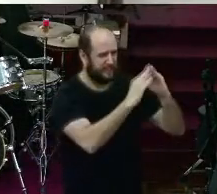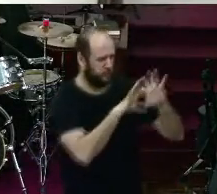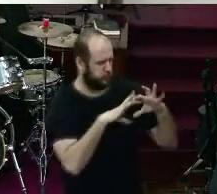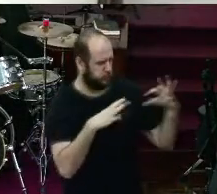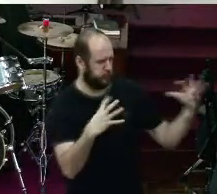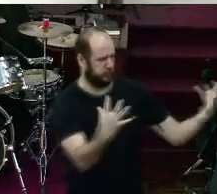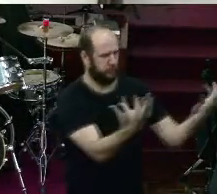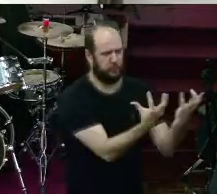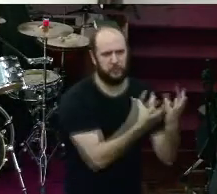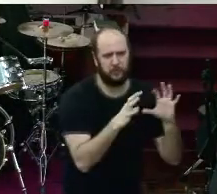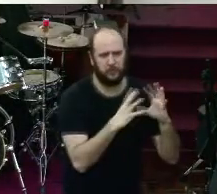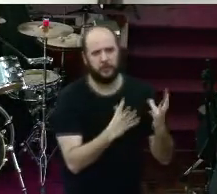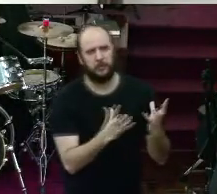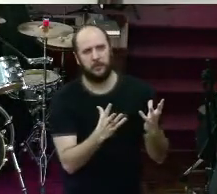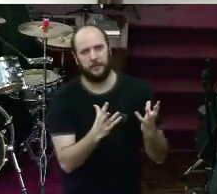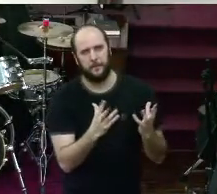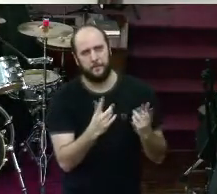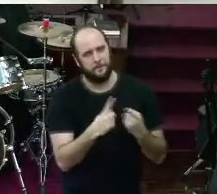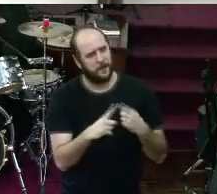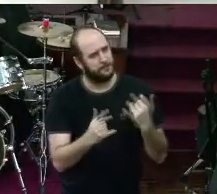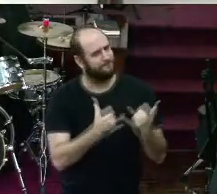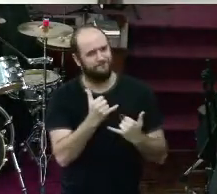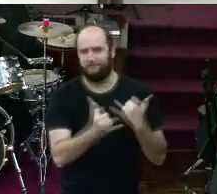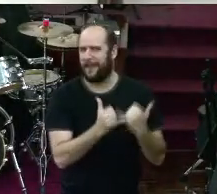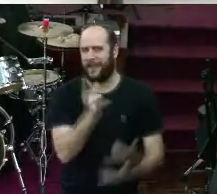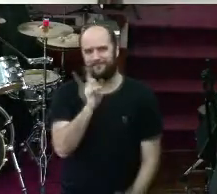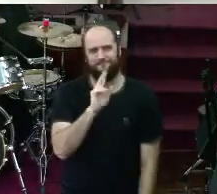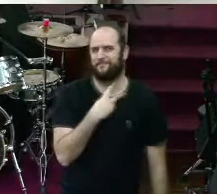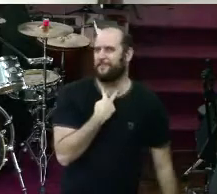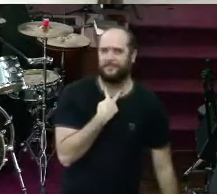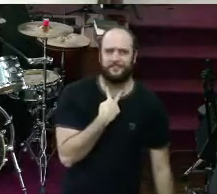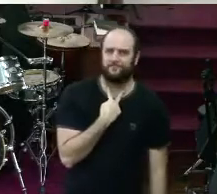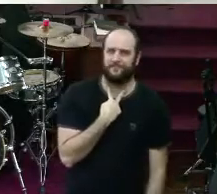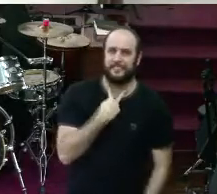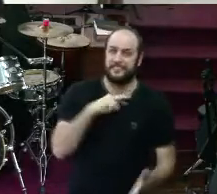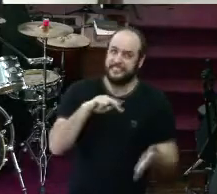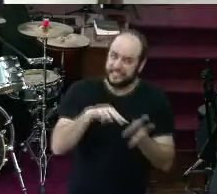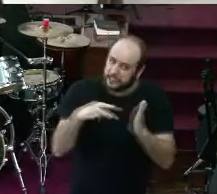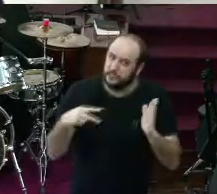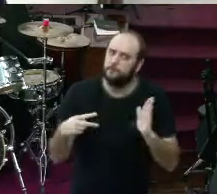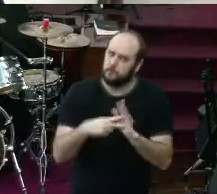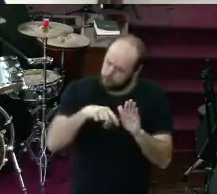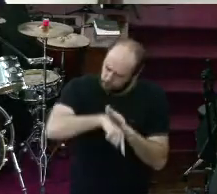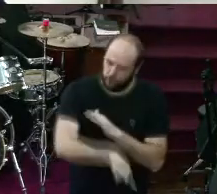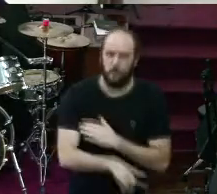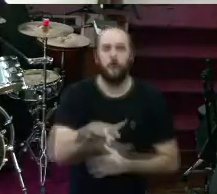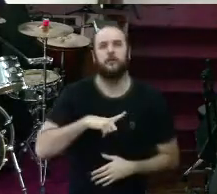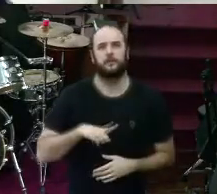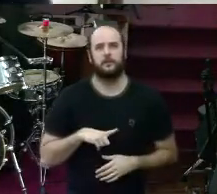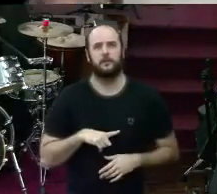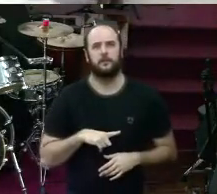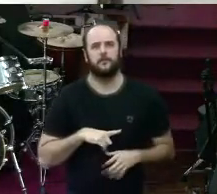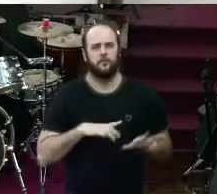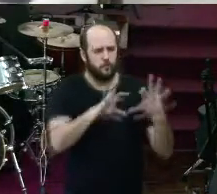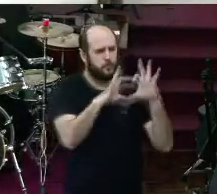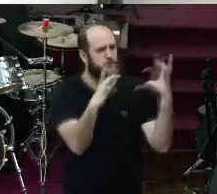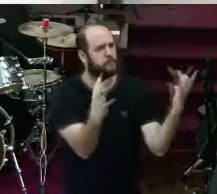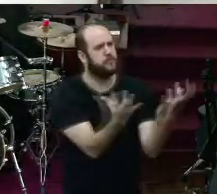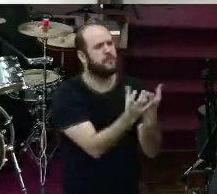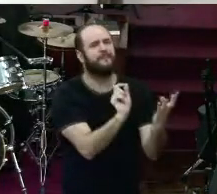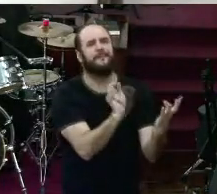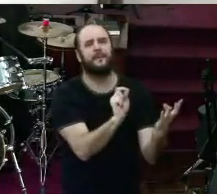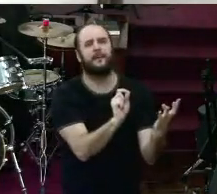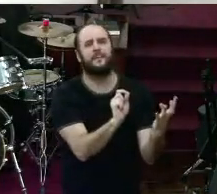de fumaça. Porque você sabe o que isso significa, irmãos? Que fumaça é esta? É a glória